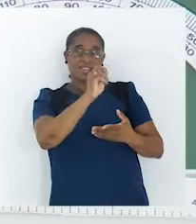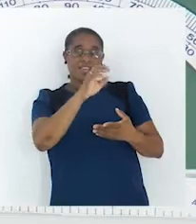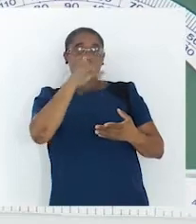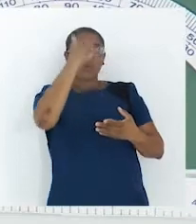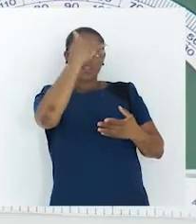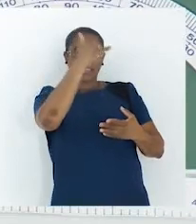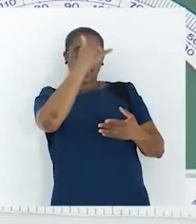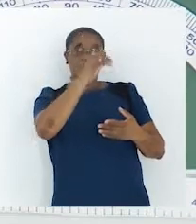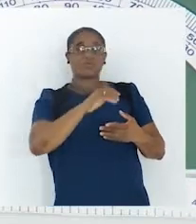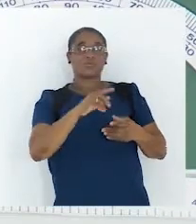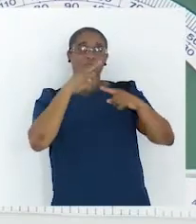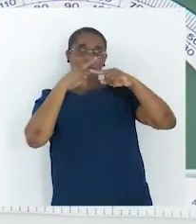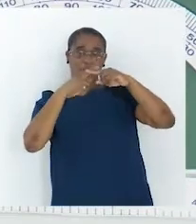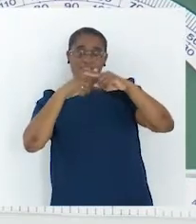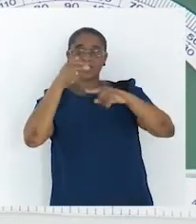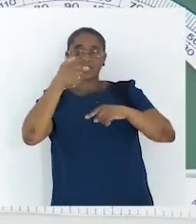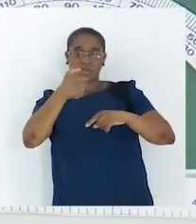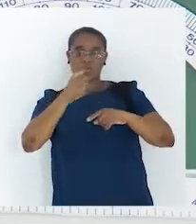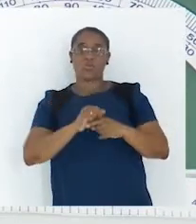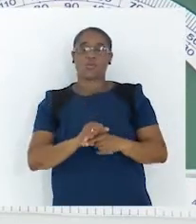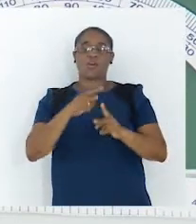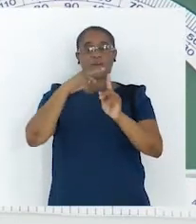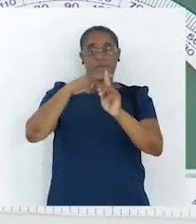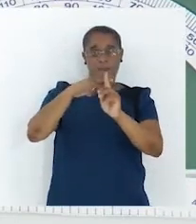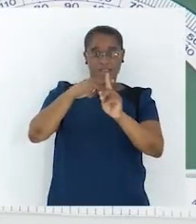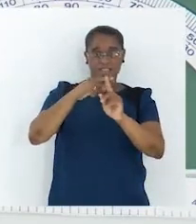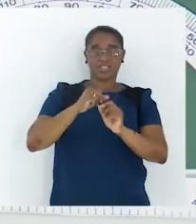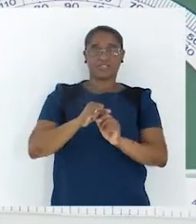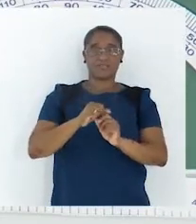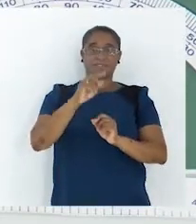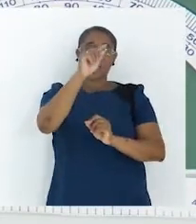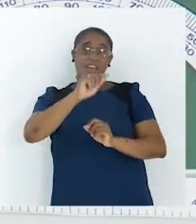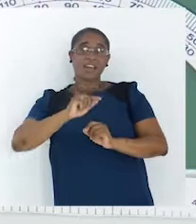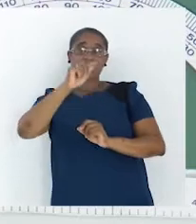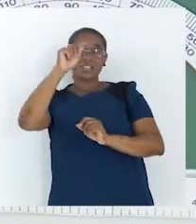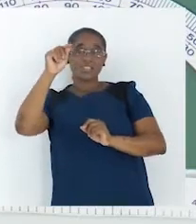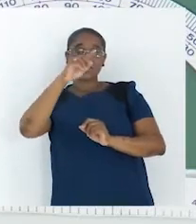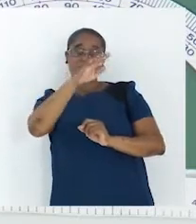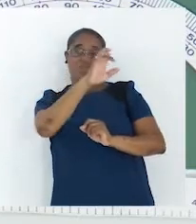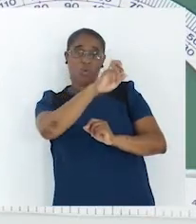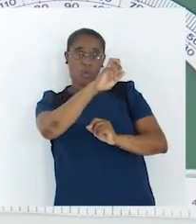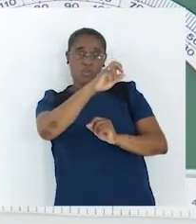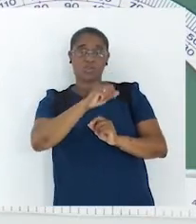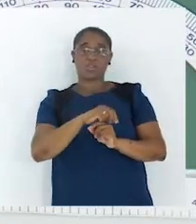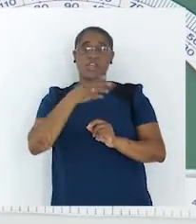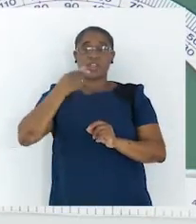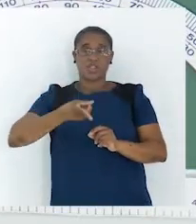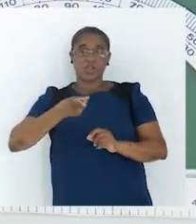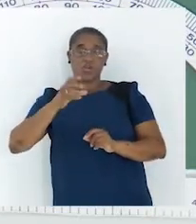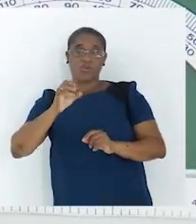três não quadrado vezes 5 mais raízes endereço oito de